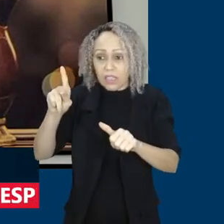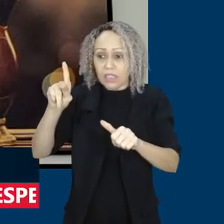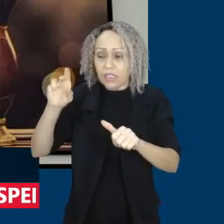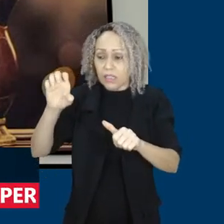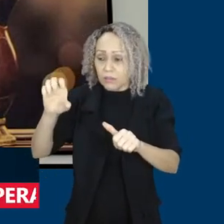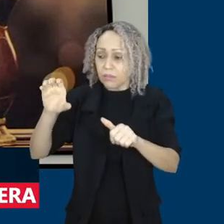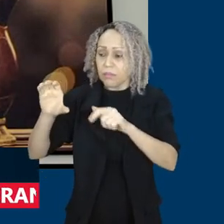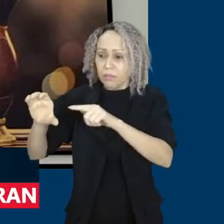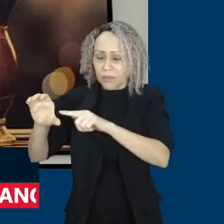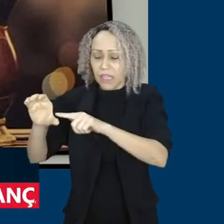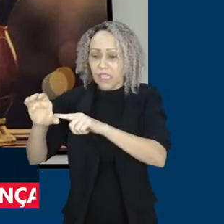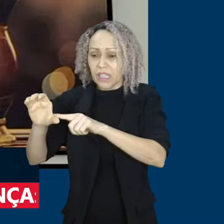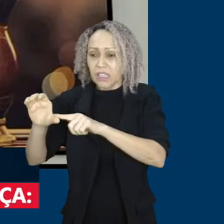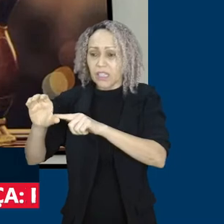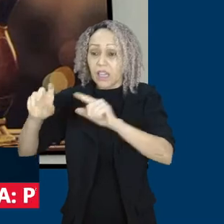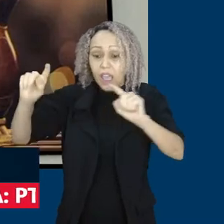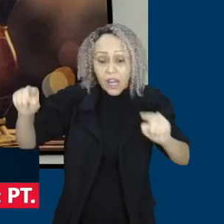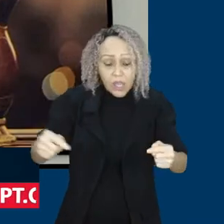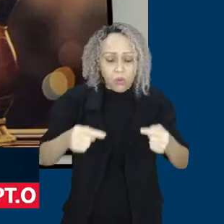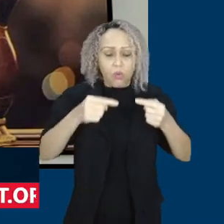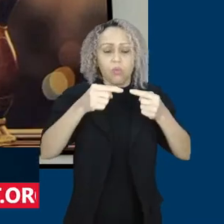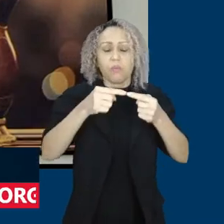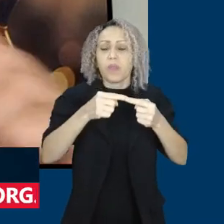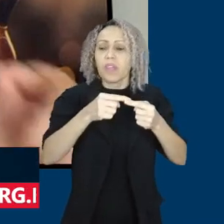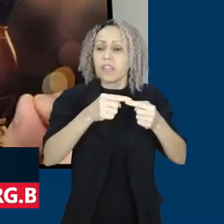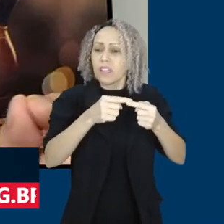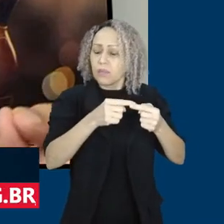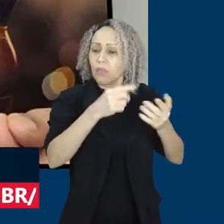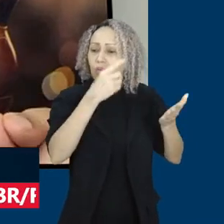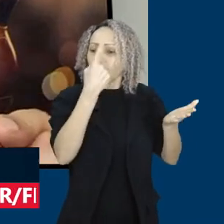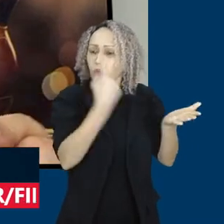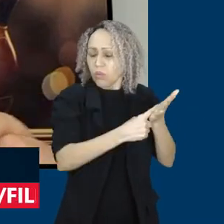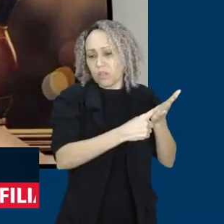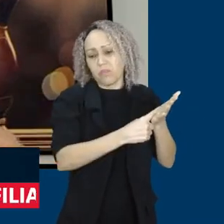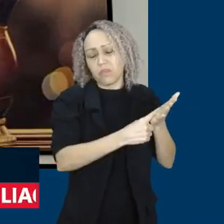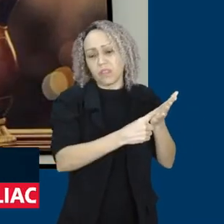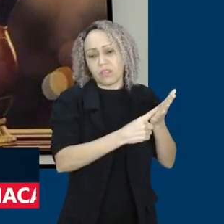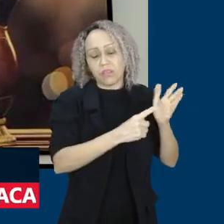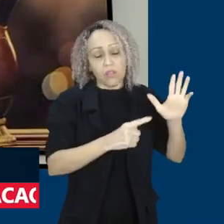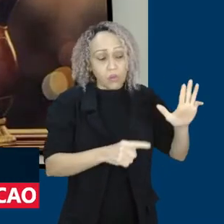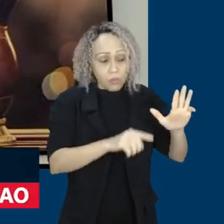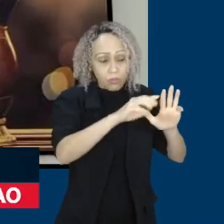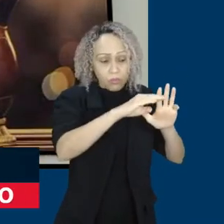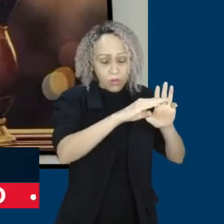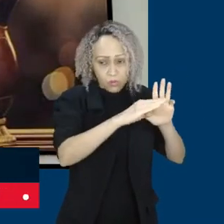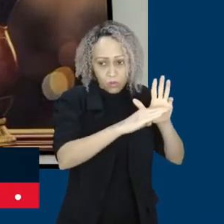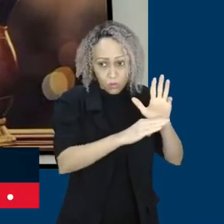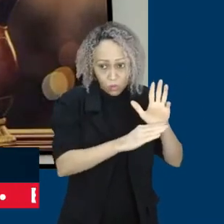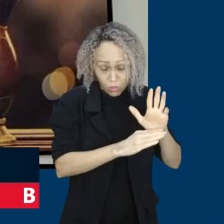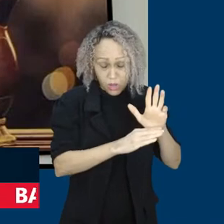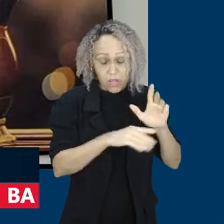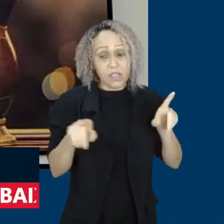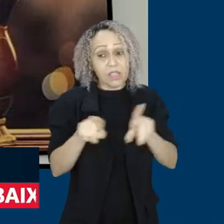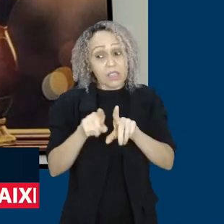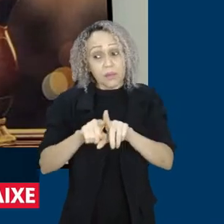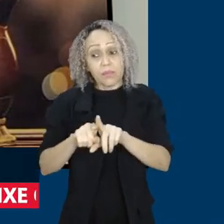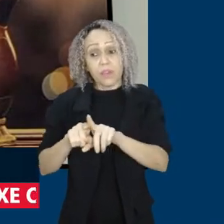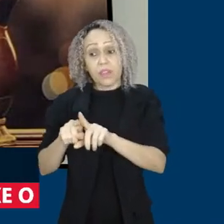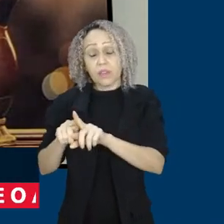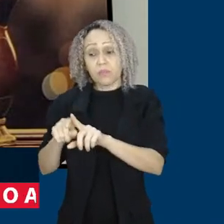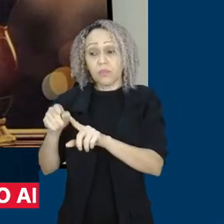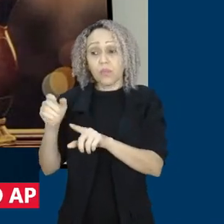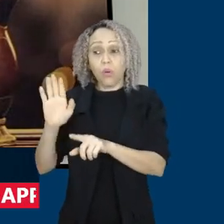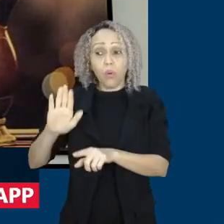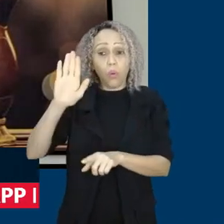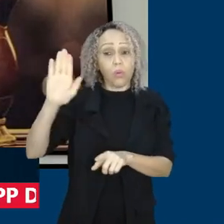na linha que principalmente os compromissos assumido não só pelo Lula mas pelos outros candidatos também a disputa